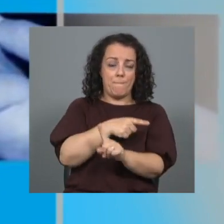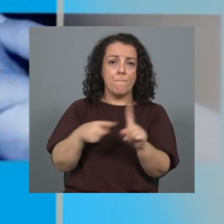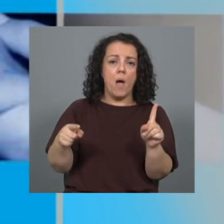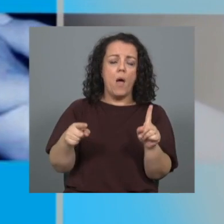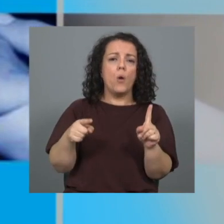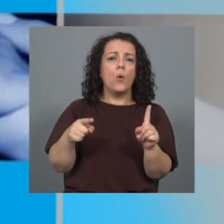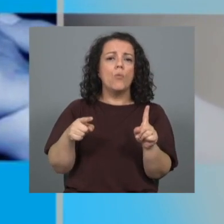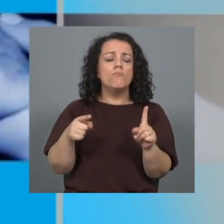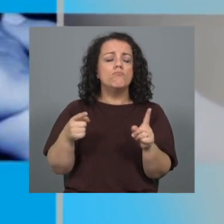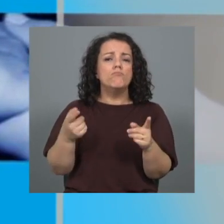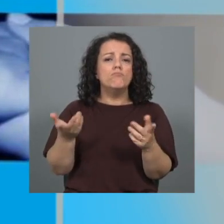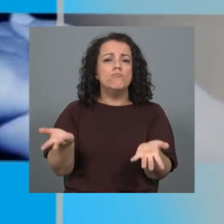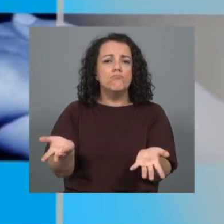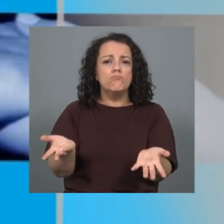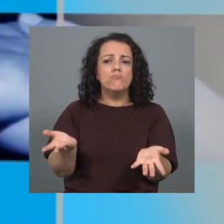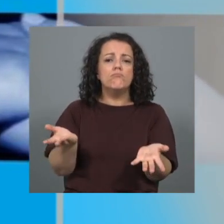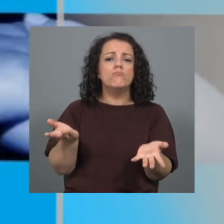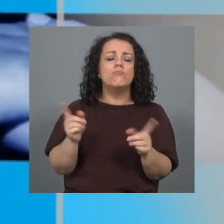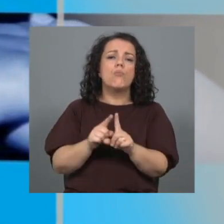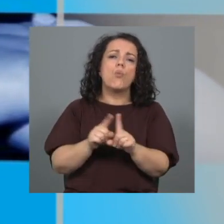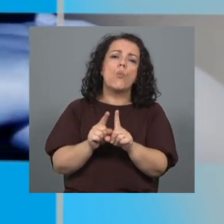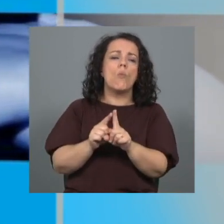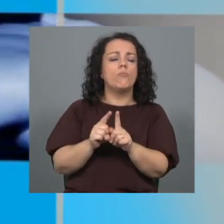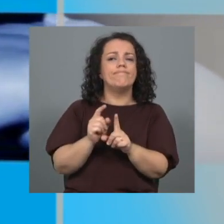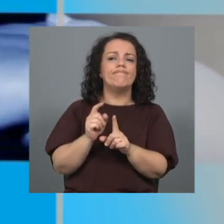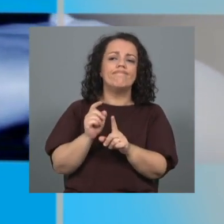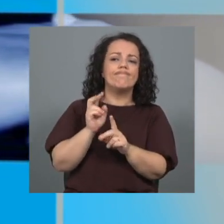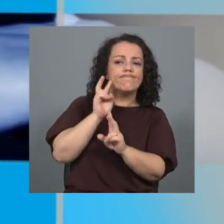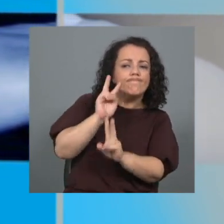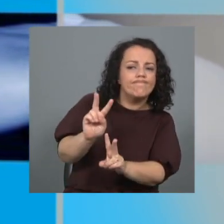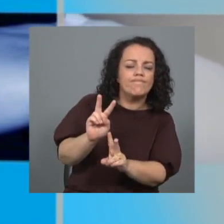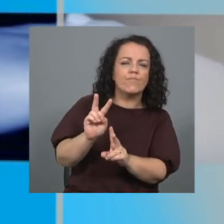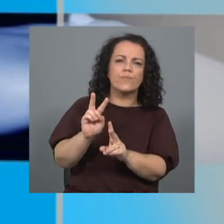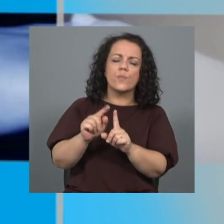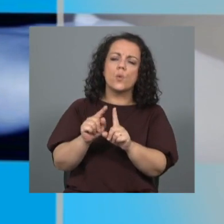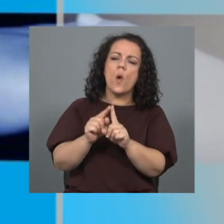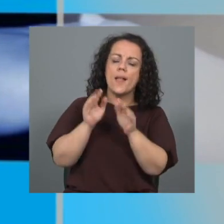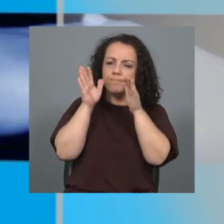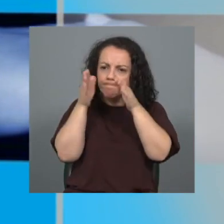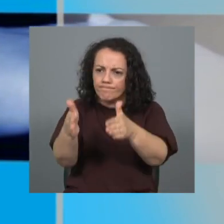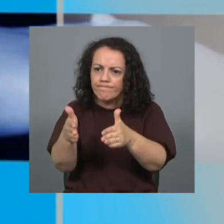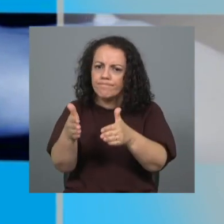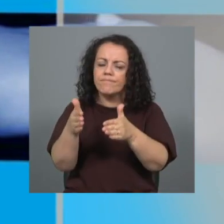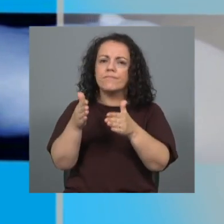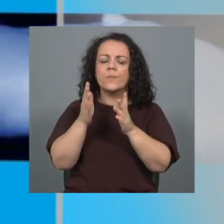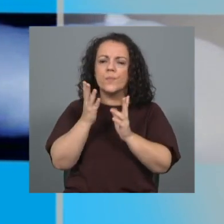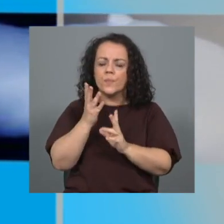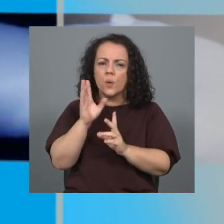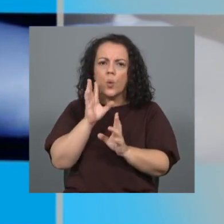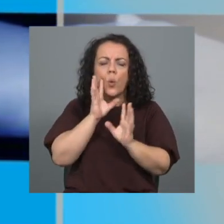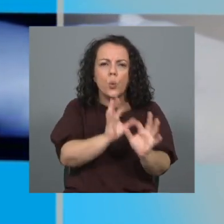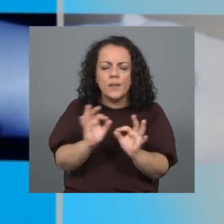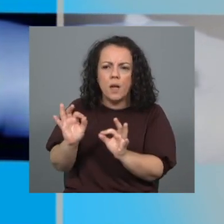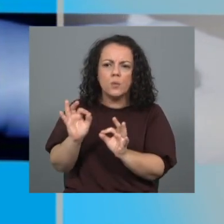ninguém mais olhou com o cuidado que era preciso olhar para perceber que